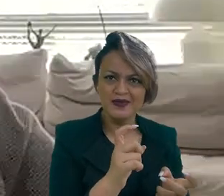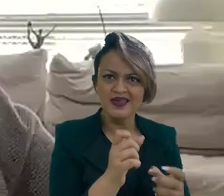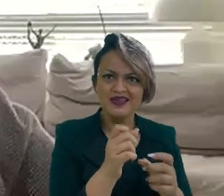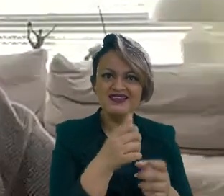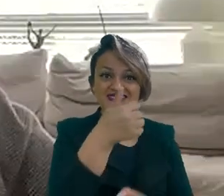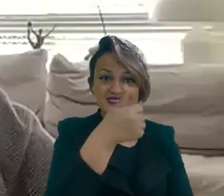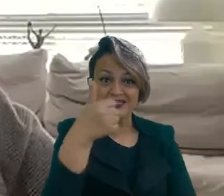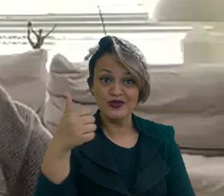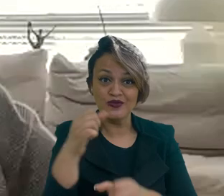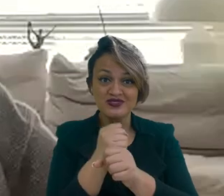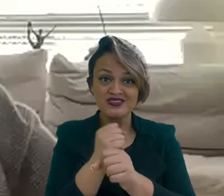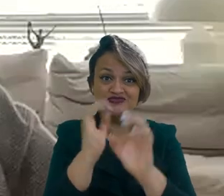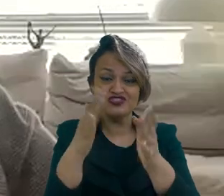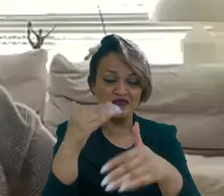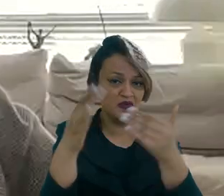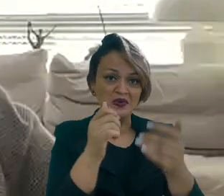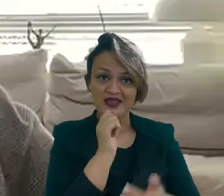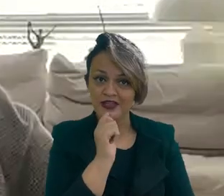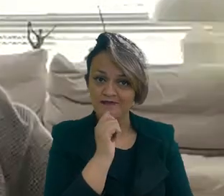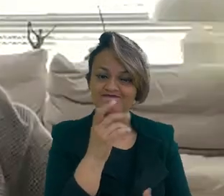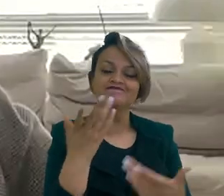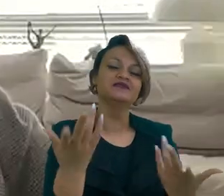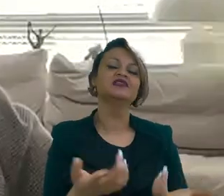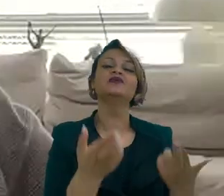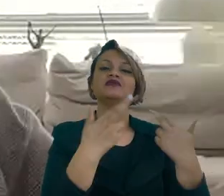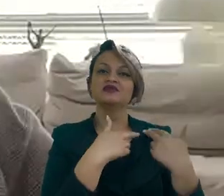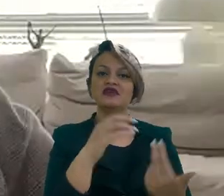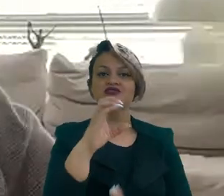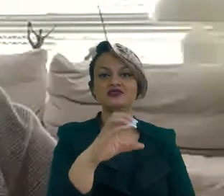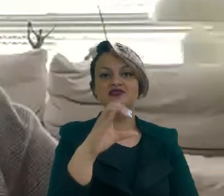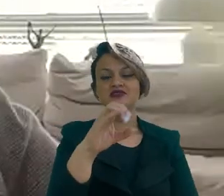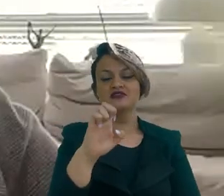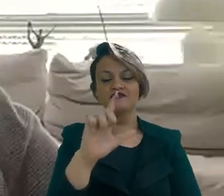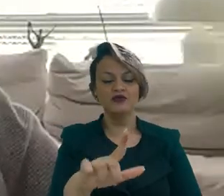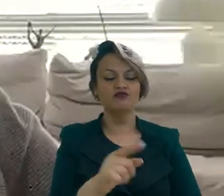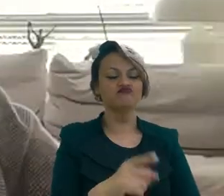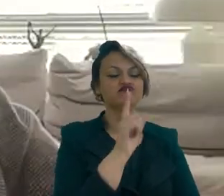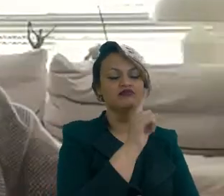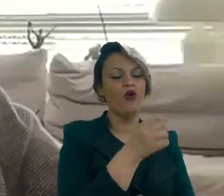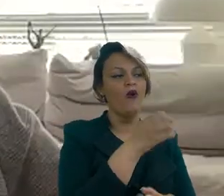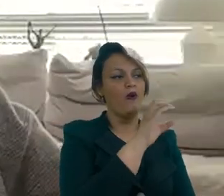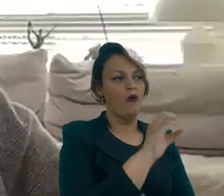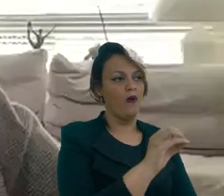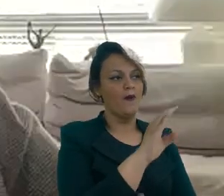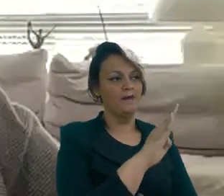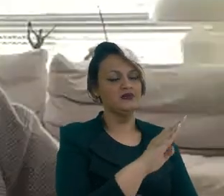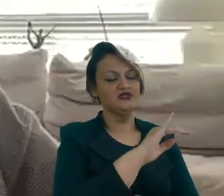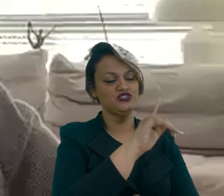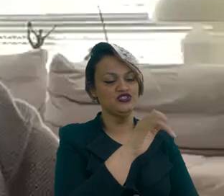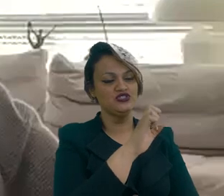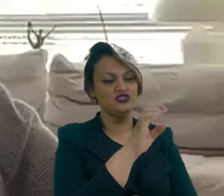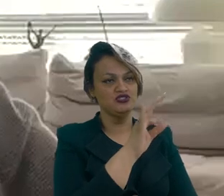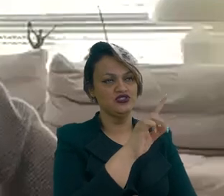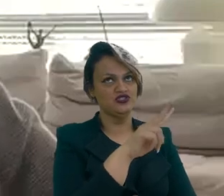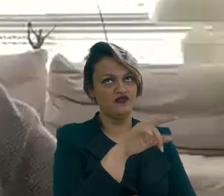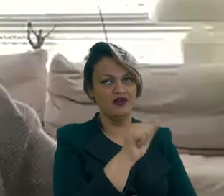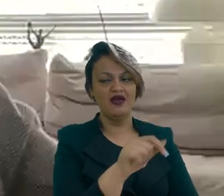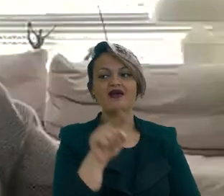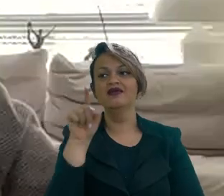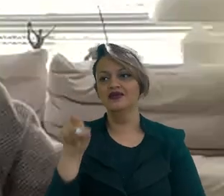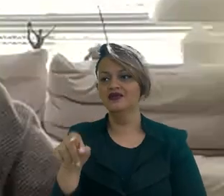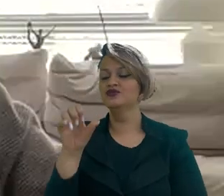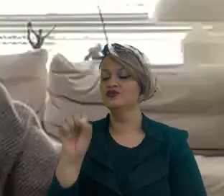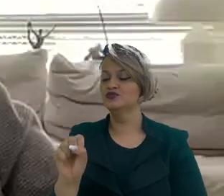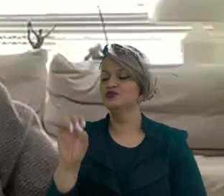tempo atual então nós temos no código civil responsabilidade civil objetiva e subjetiva e nos